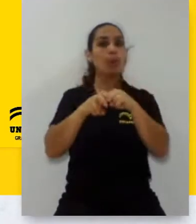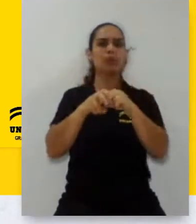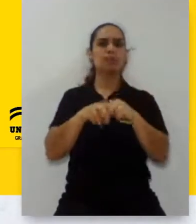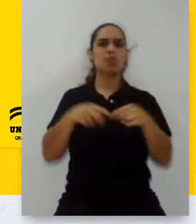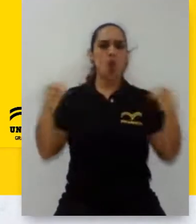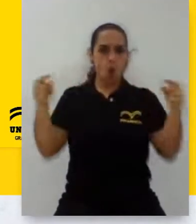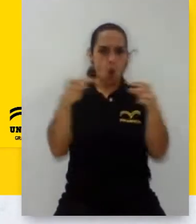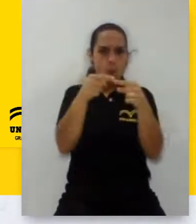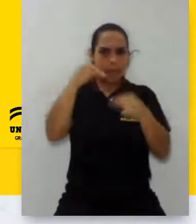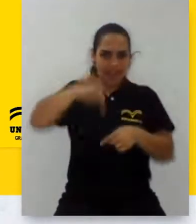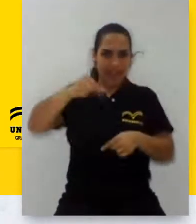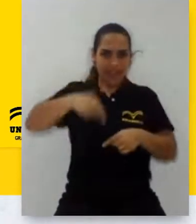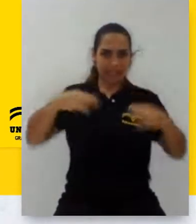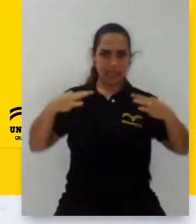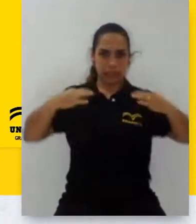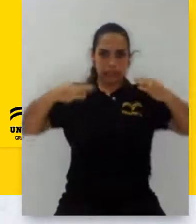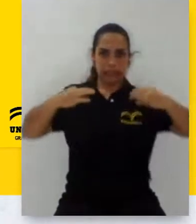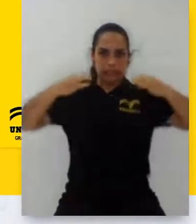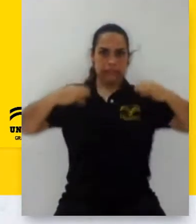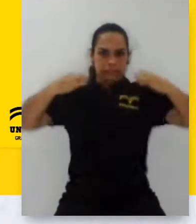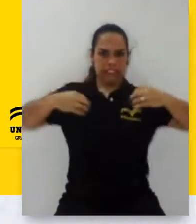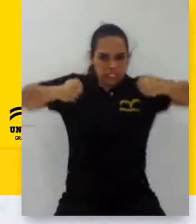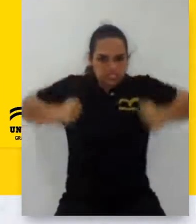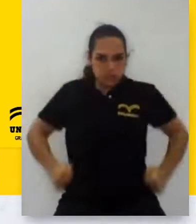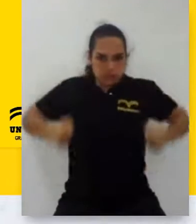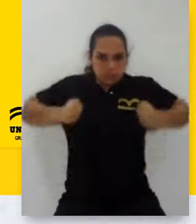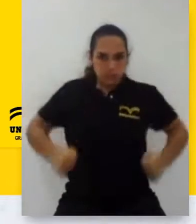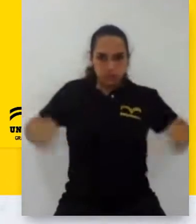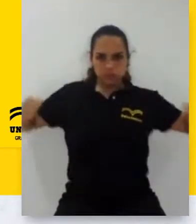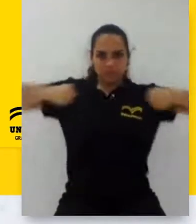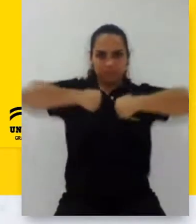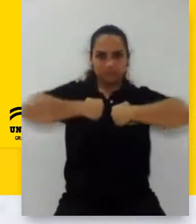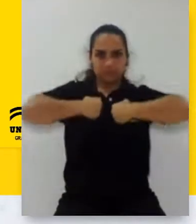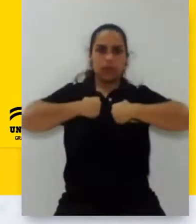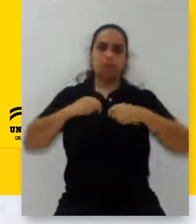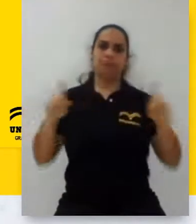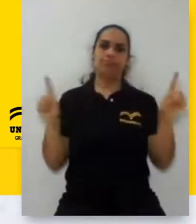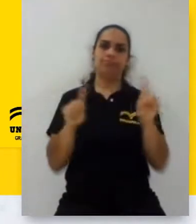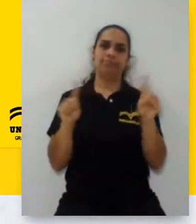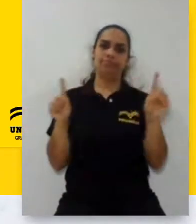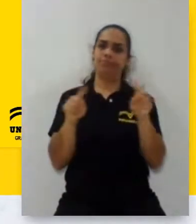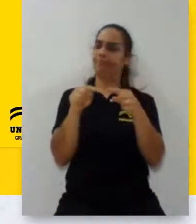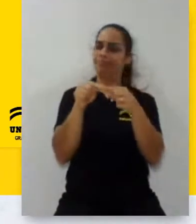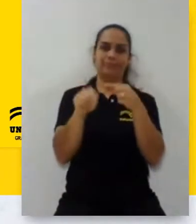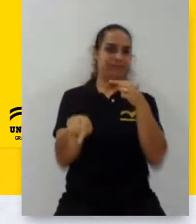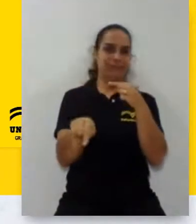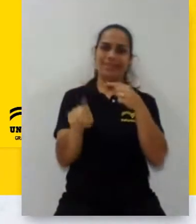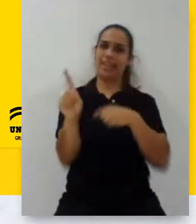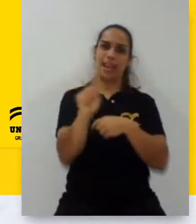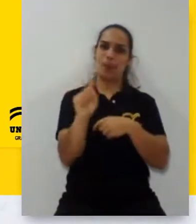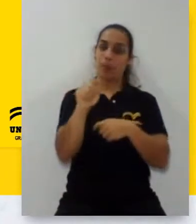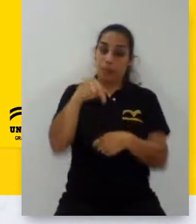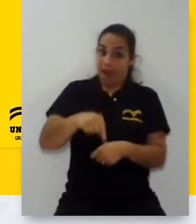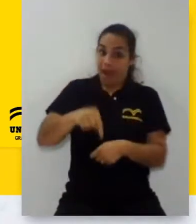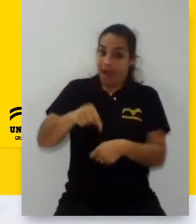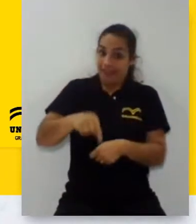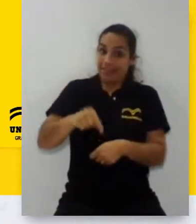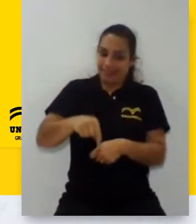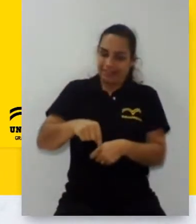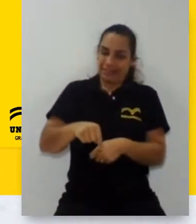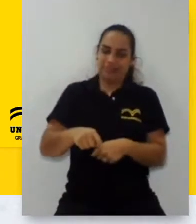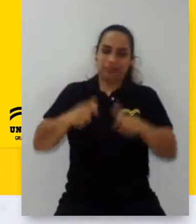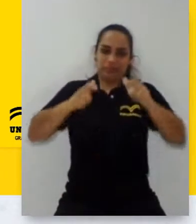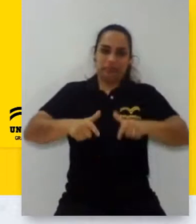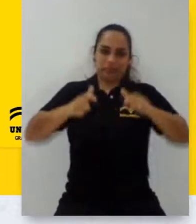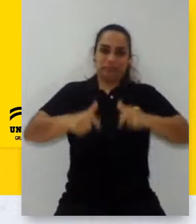adequadas. Devo fazer exercício com agasalho? Não, por favor, também não, tá? Acho que a professora Mike